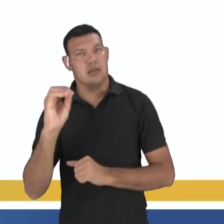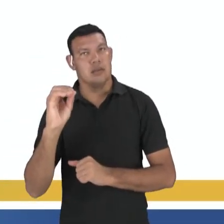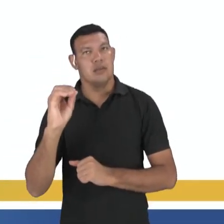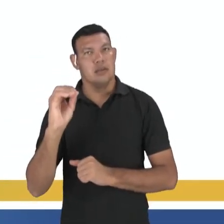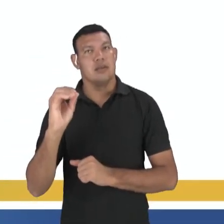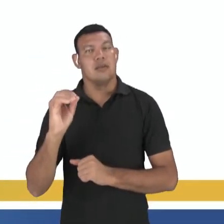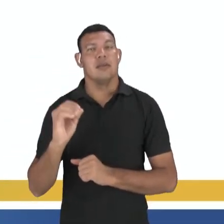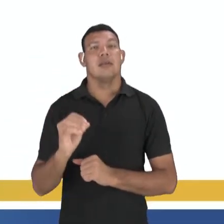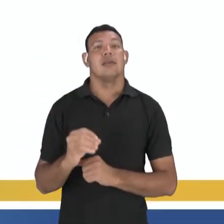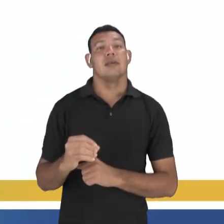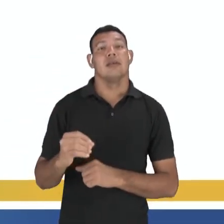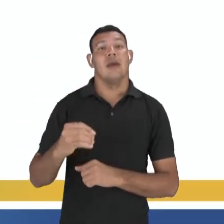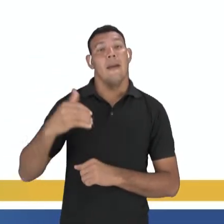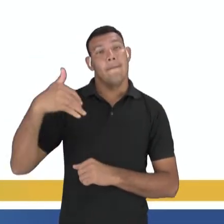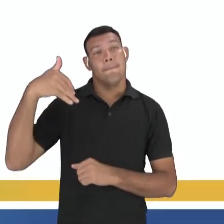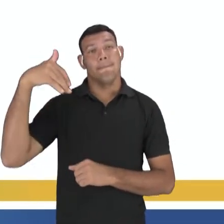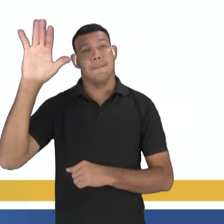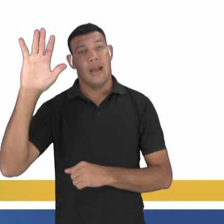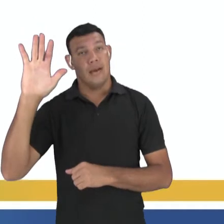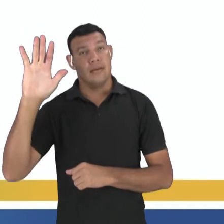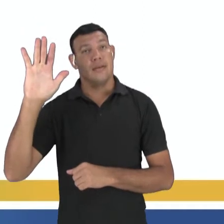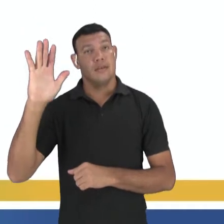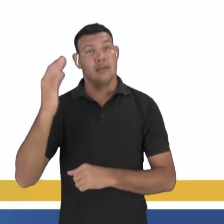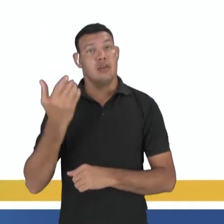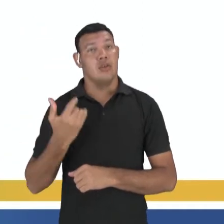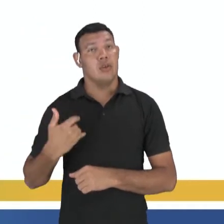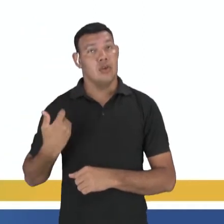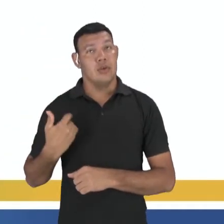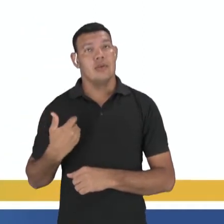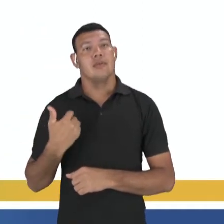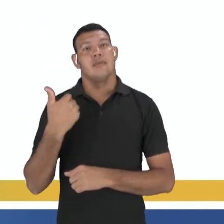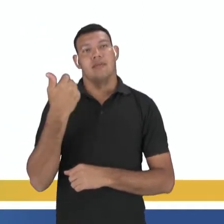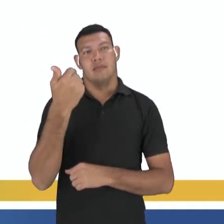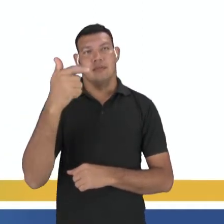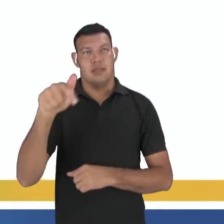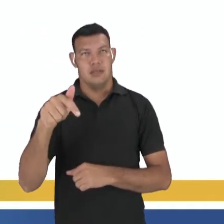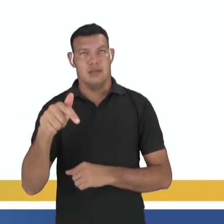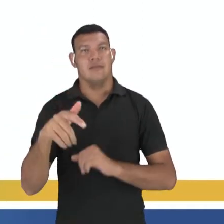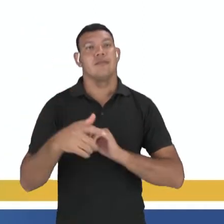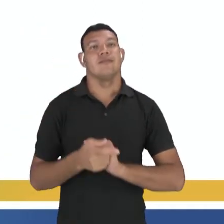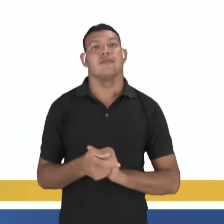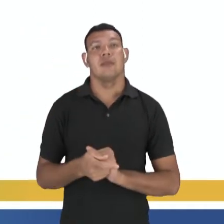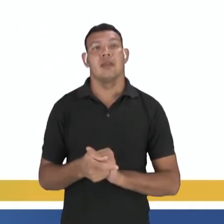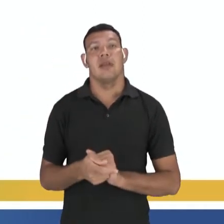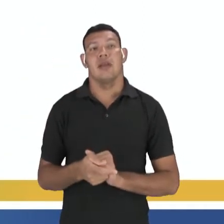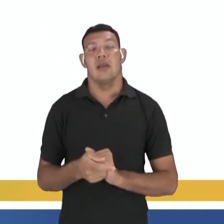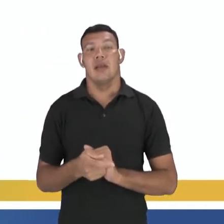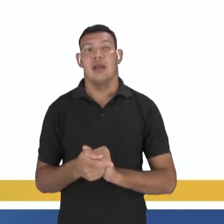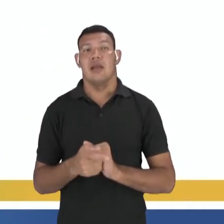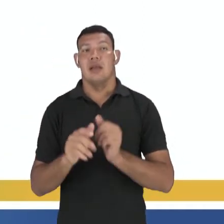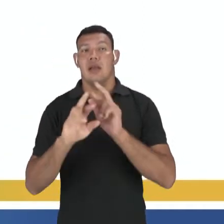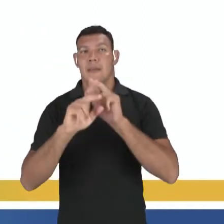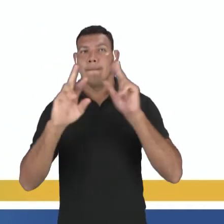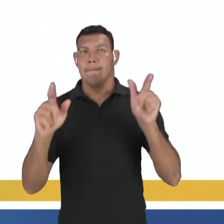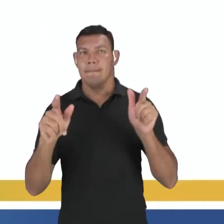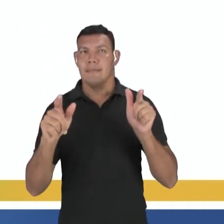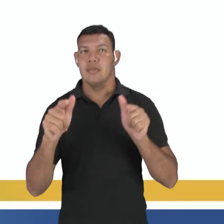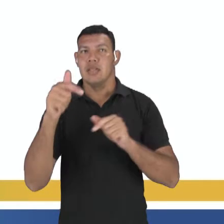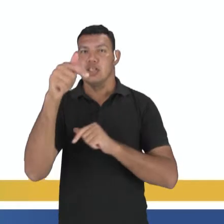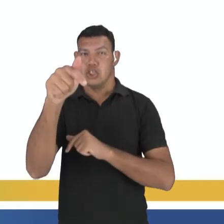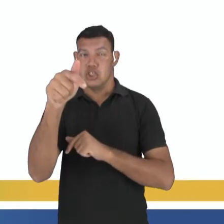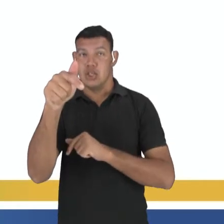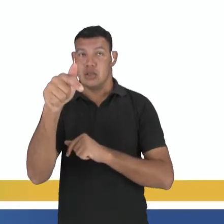nossa amplitude é 17 menos 10, que dá 7 anos. Certinho? Agora, qual seria a